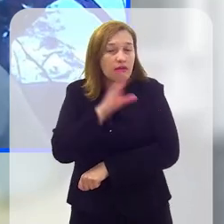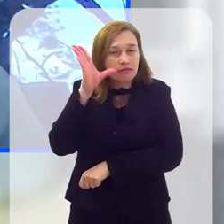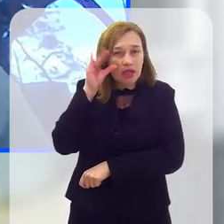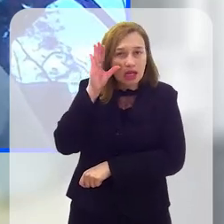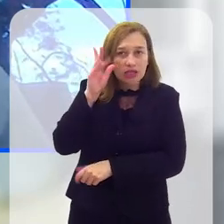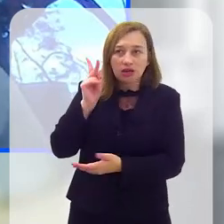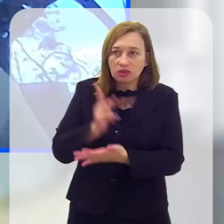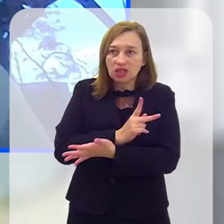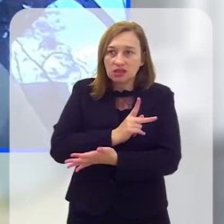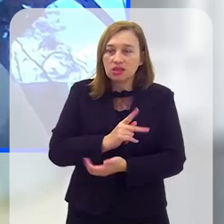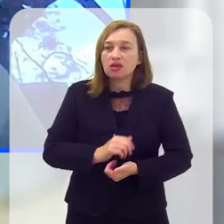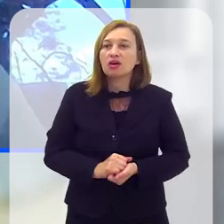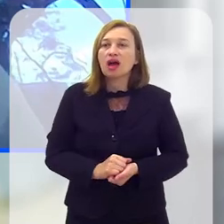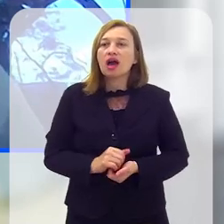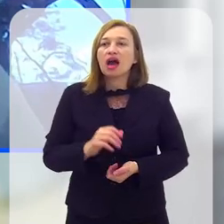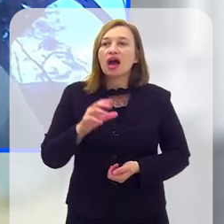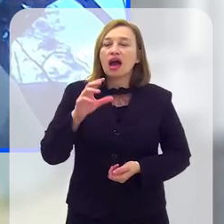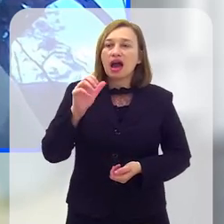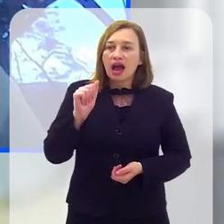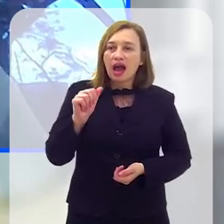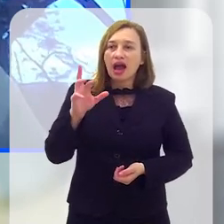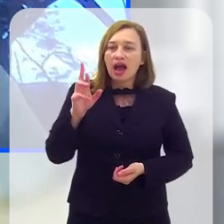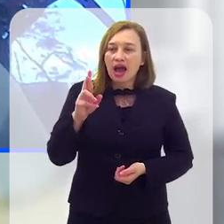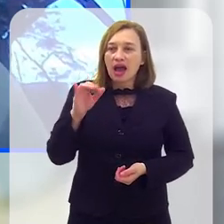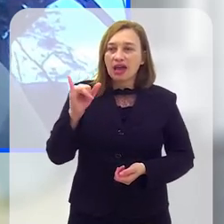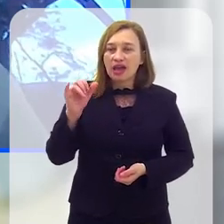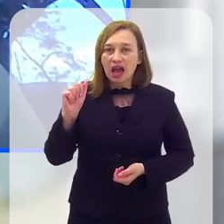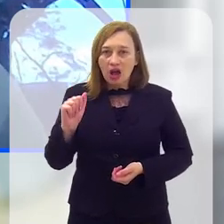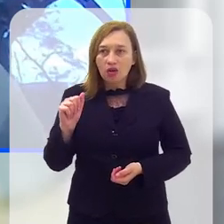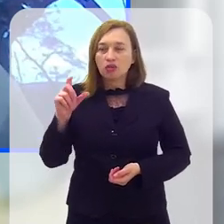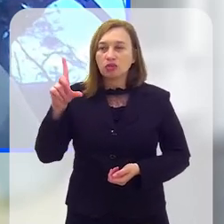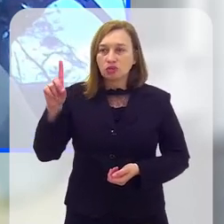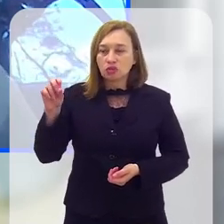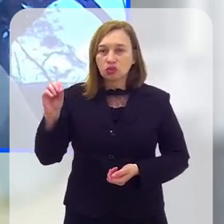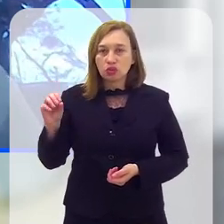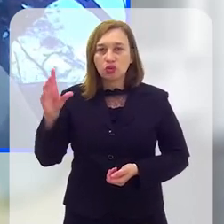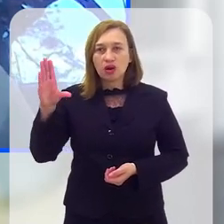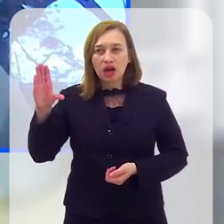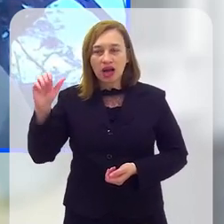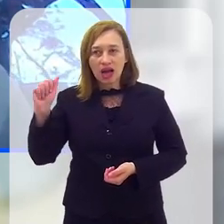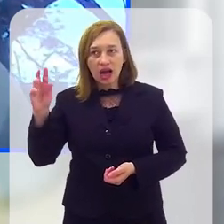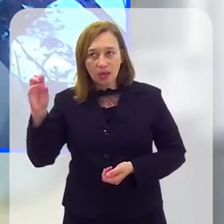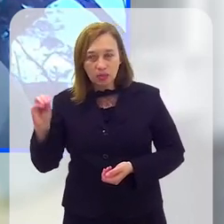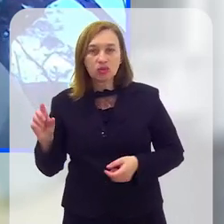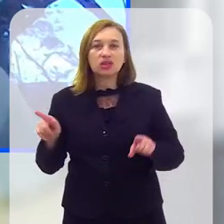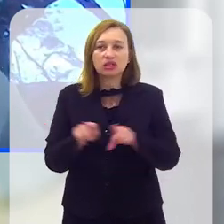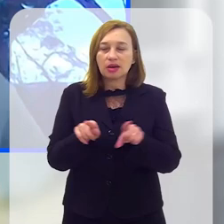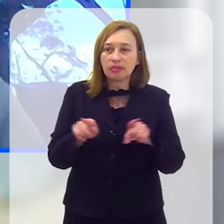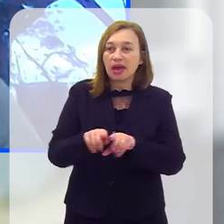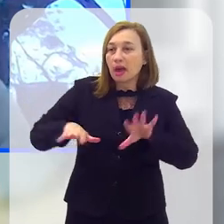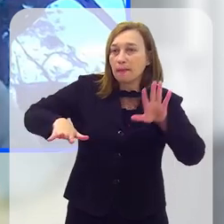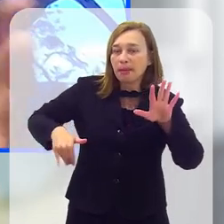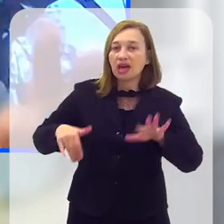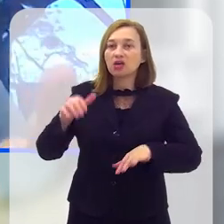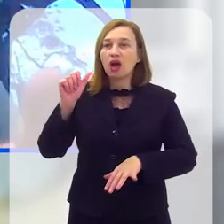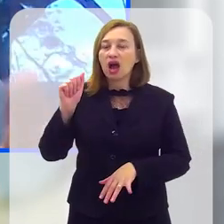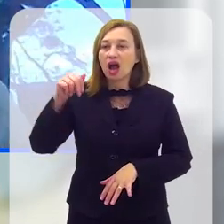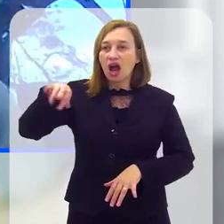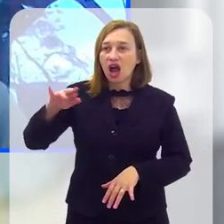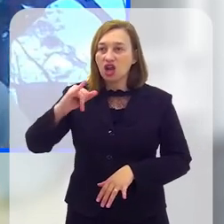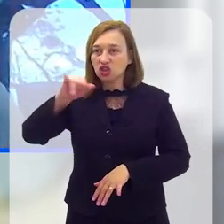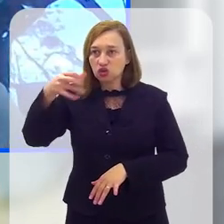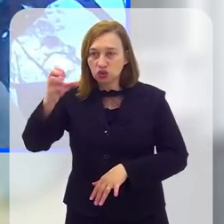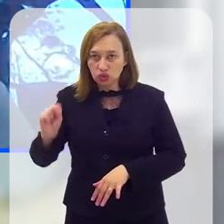Janeiro bem interessante, que é Arraial do Cabo, a Praia dos Anjos, para quem conhece, que é uma